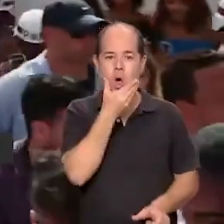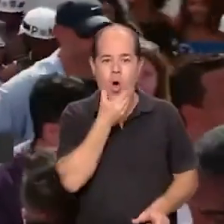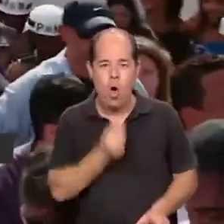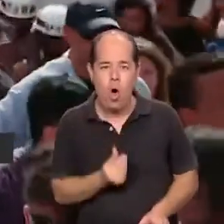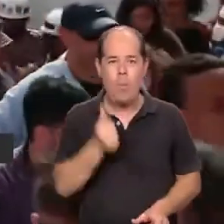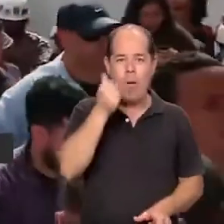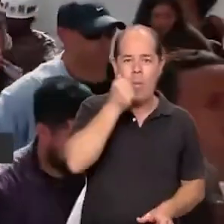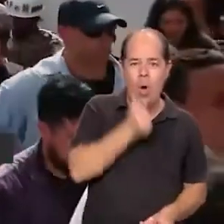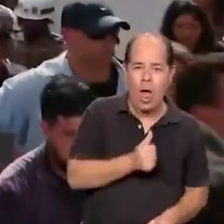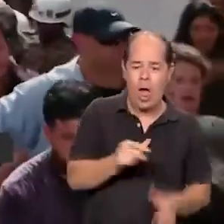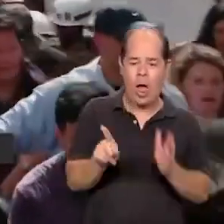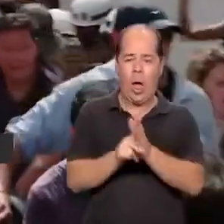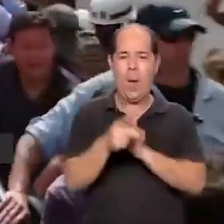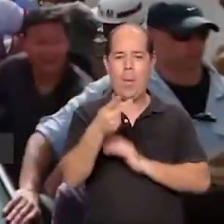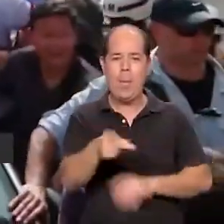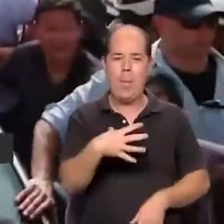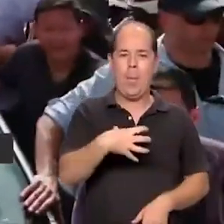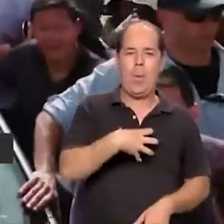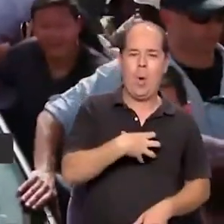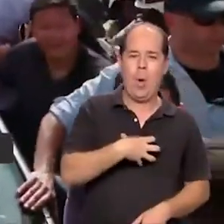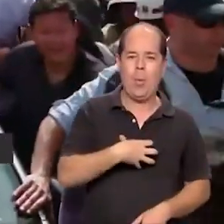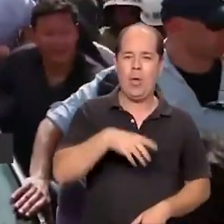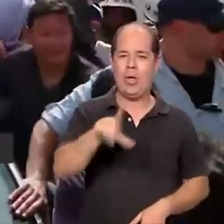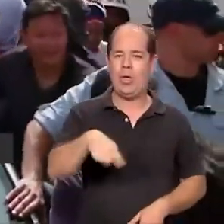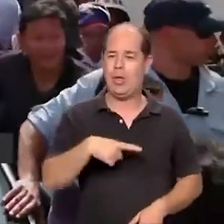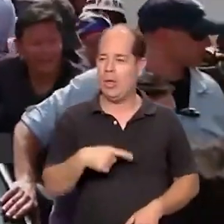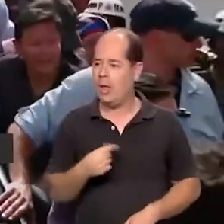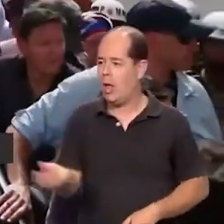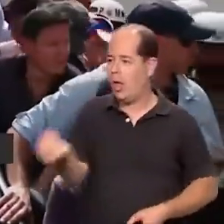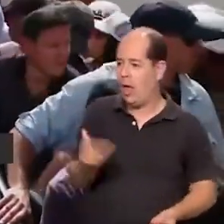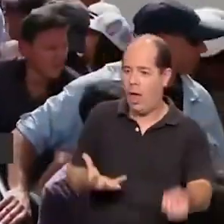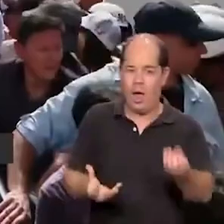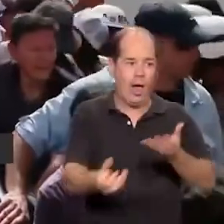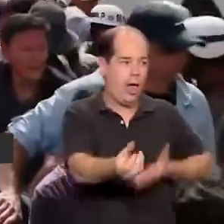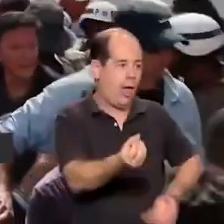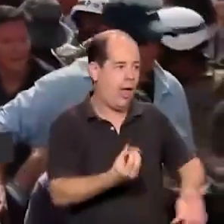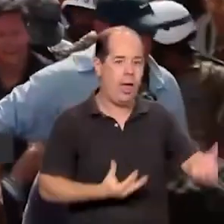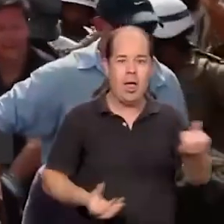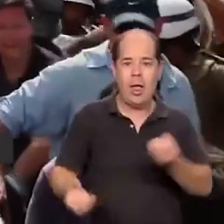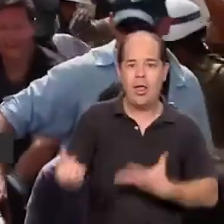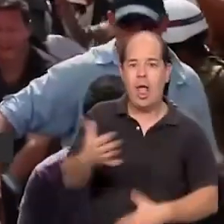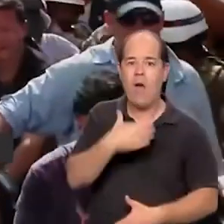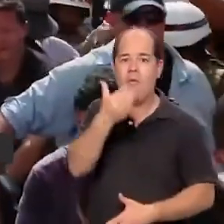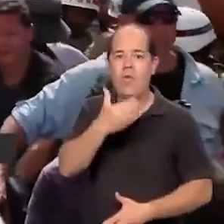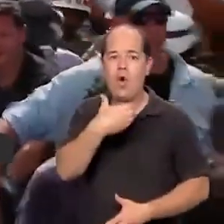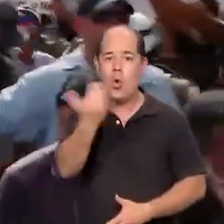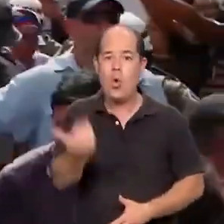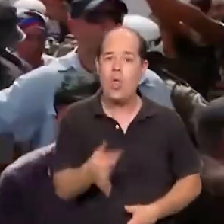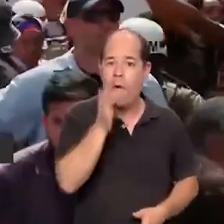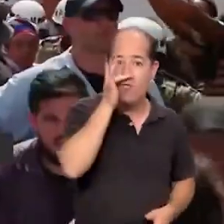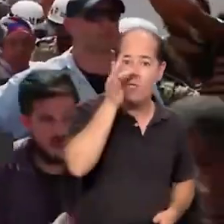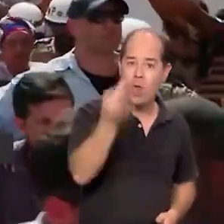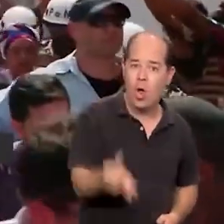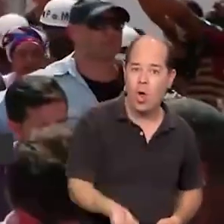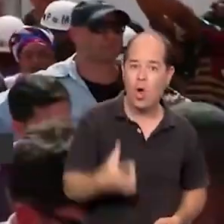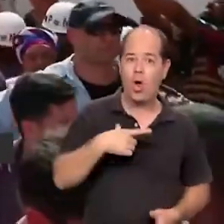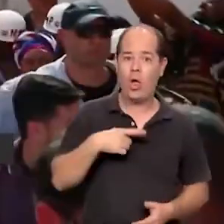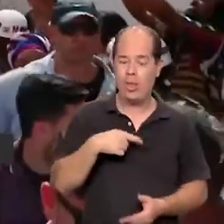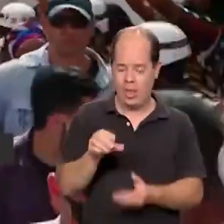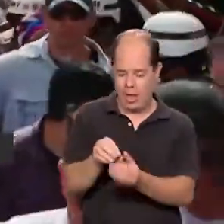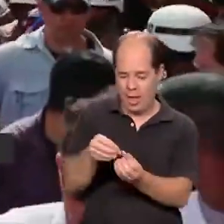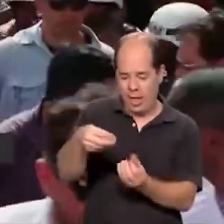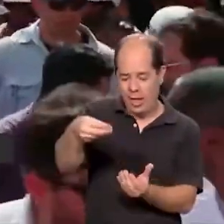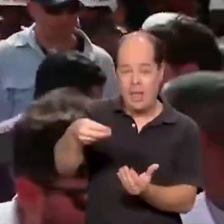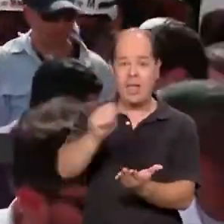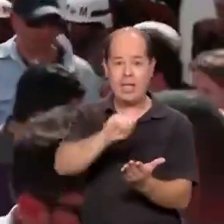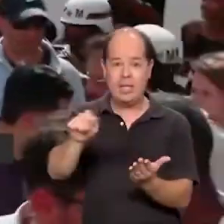dos passantes flores, frutas, bilhetes com pedidos. Tem também a famosa expressão